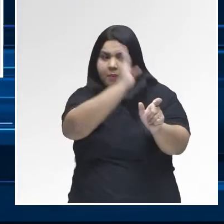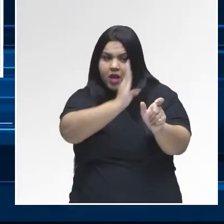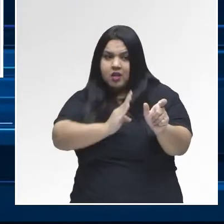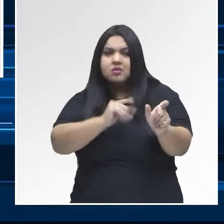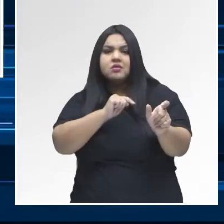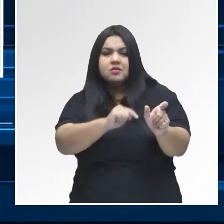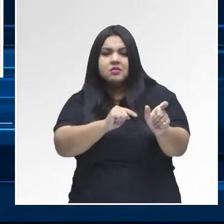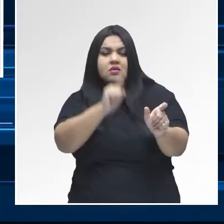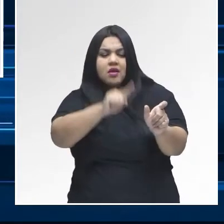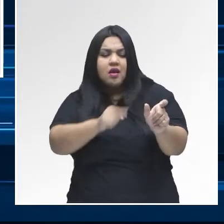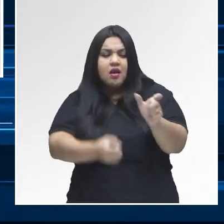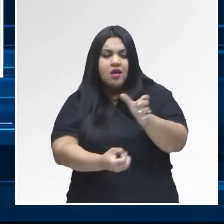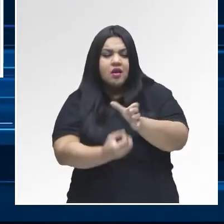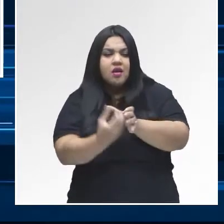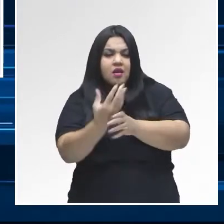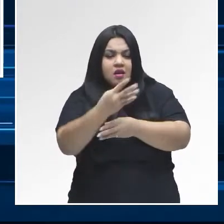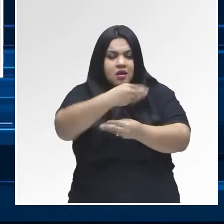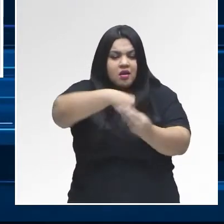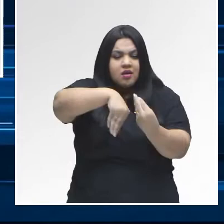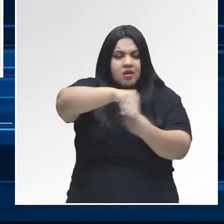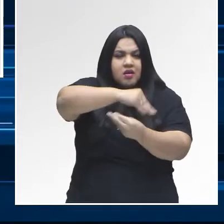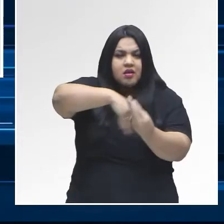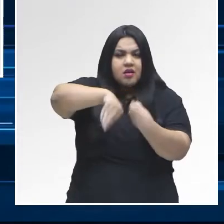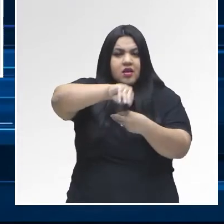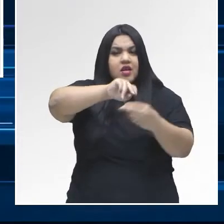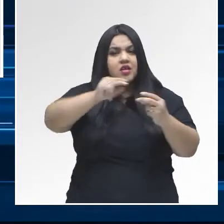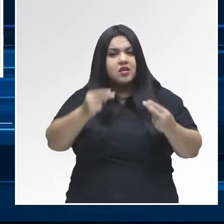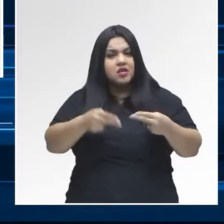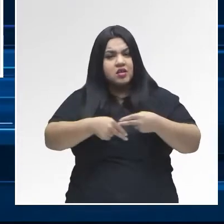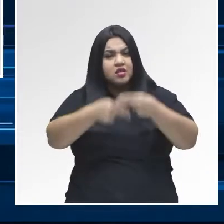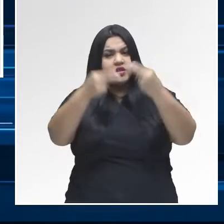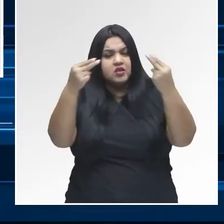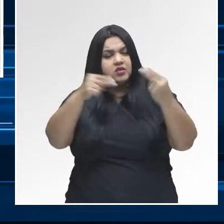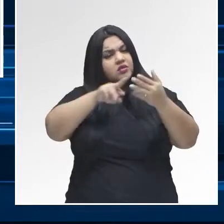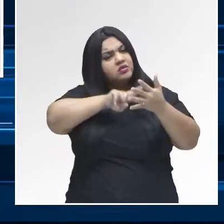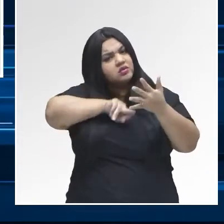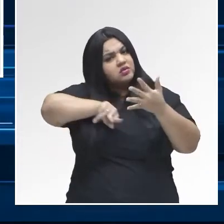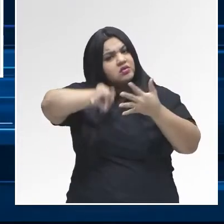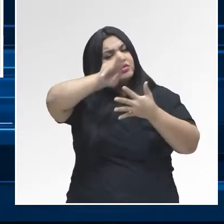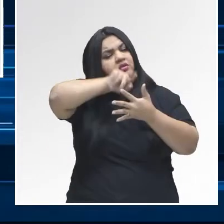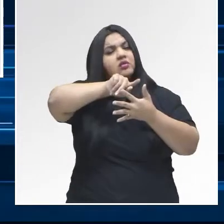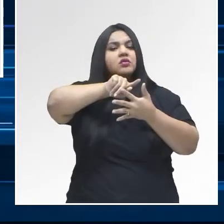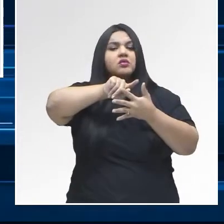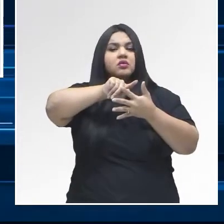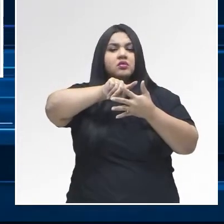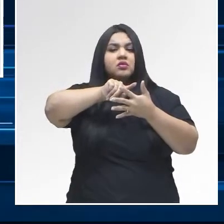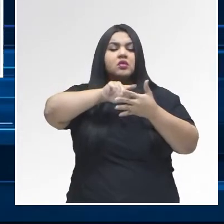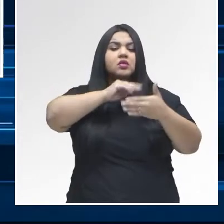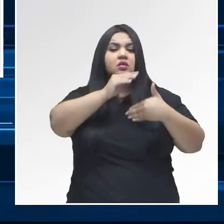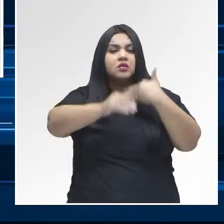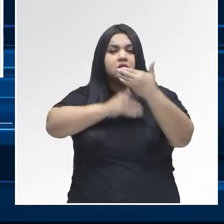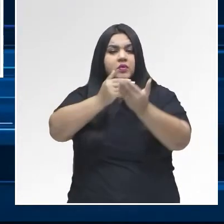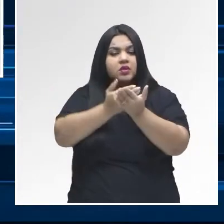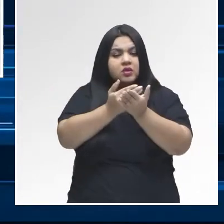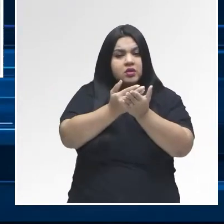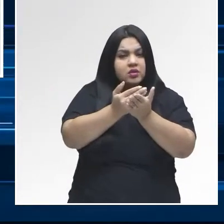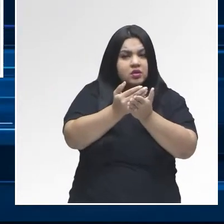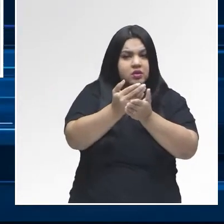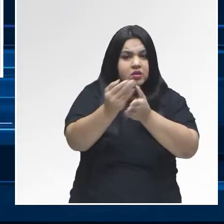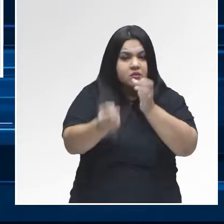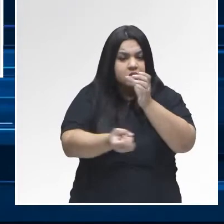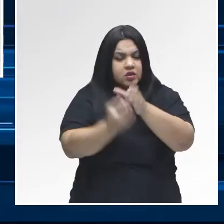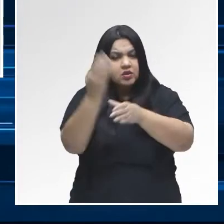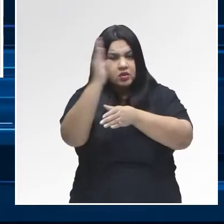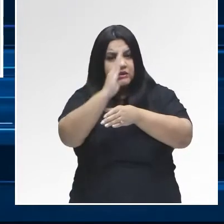é do que o fruto da miscigenação de etnias diferenciadas, que no processo inicial de formação do que hoje nós